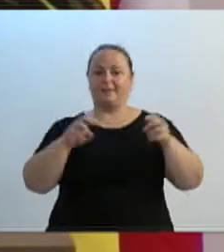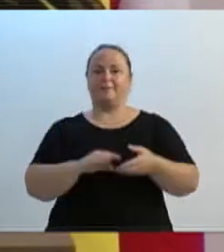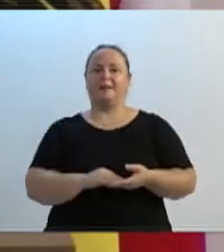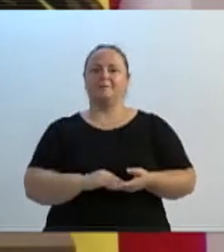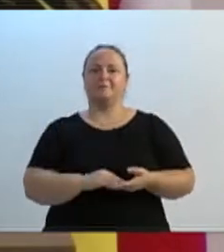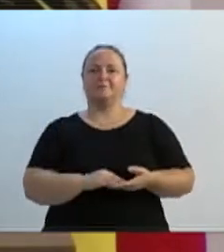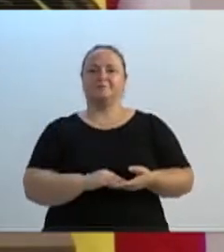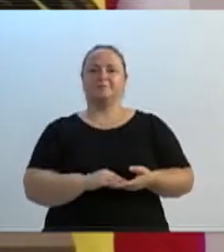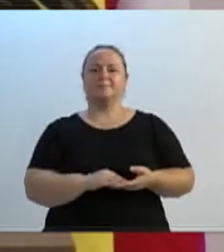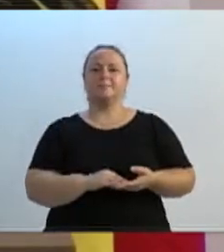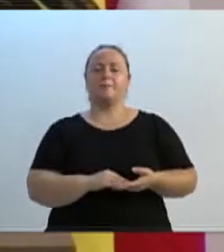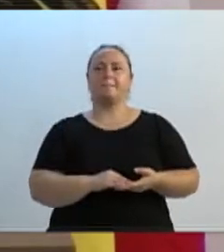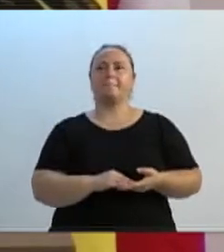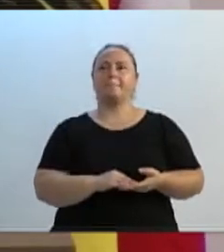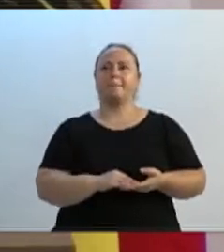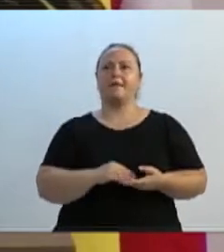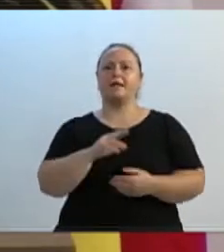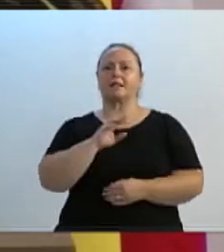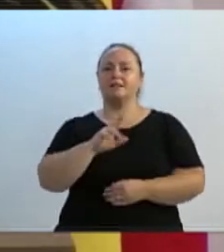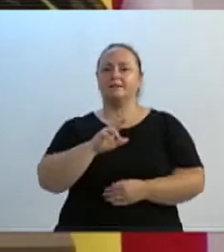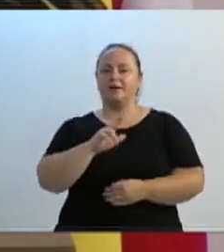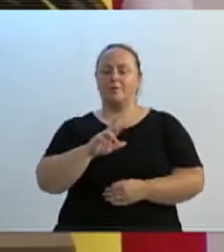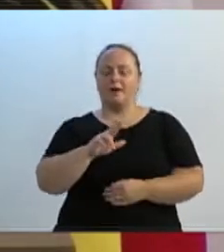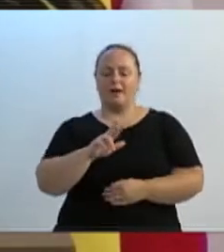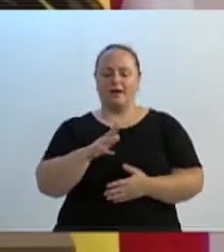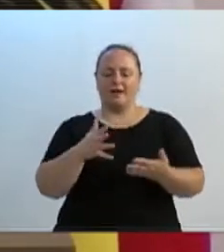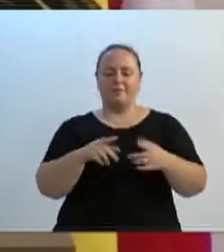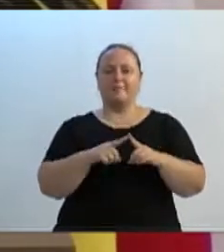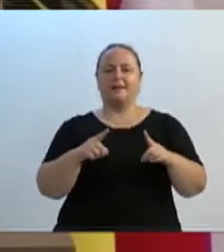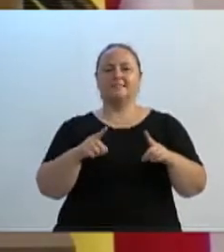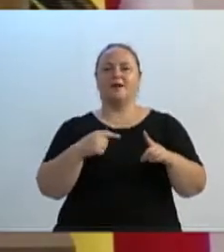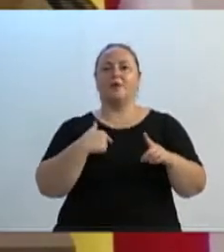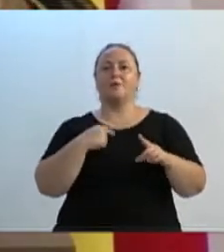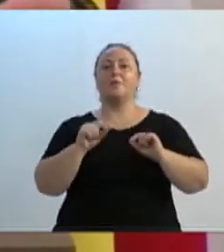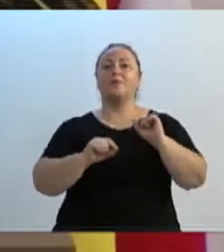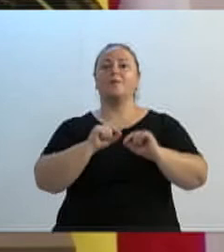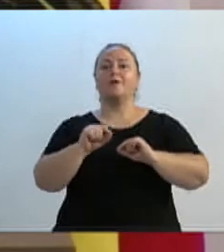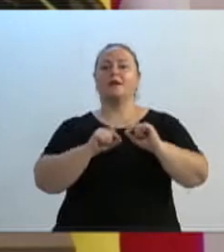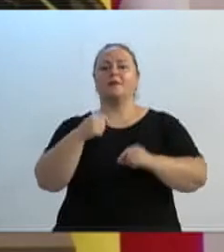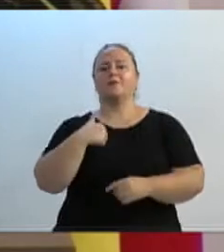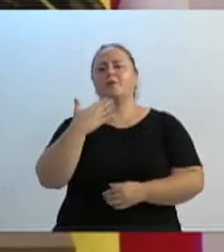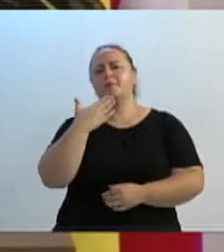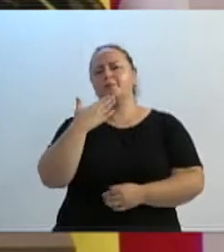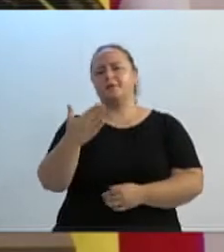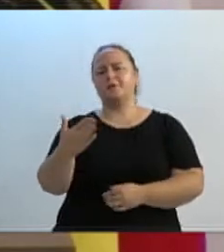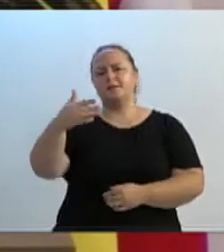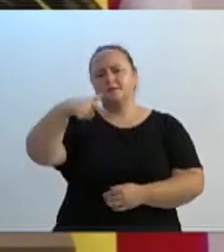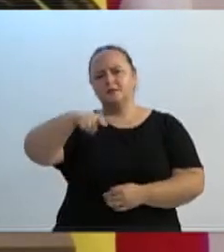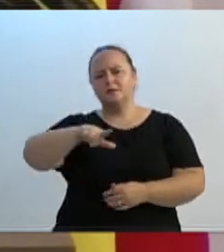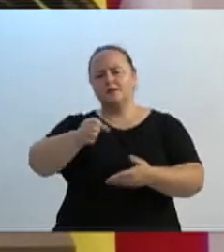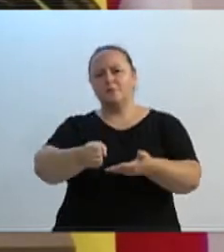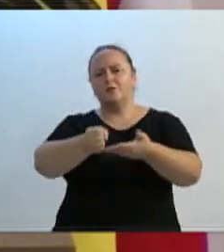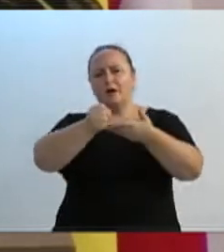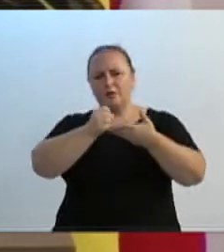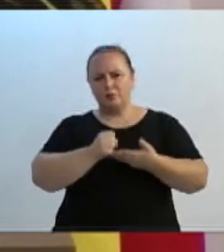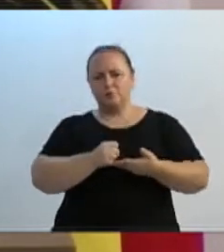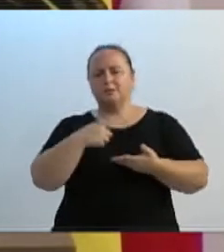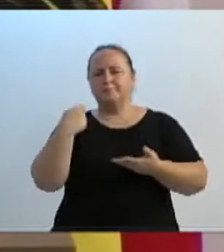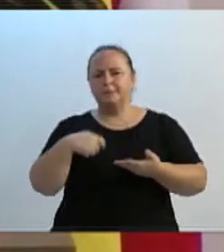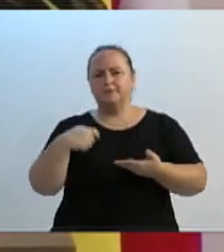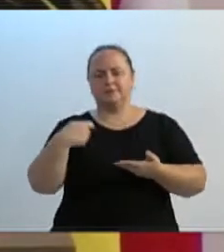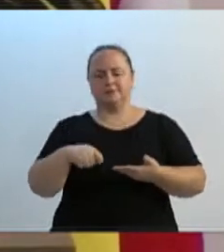brincadeira de bater no governo, muito pelo contrário. Trago esse assunto pedindo, além de tudo o tempo, mais uma vez ajuda para intermediar uma situação. Por